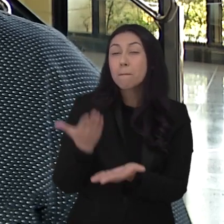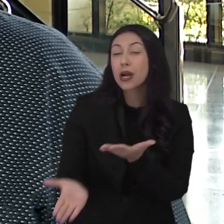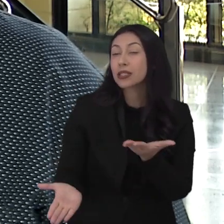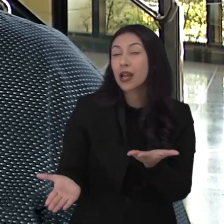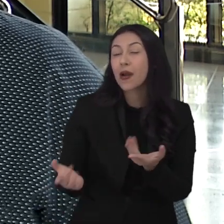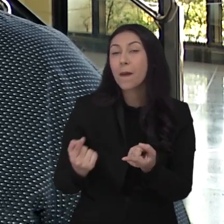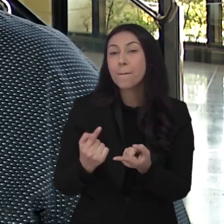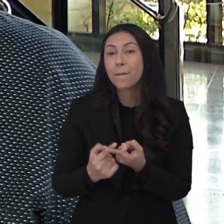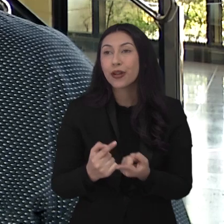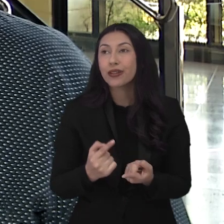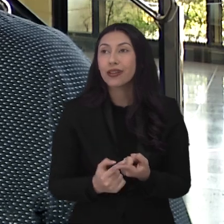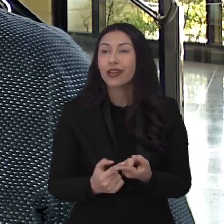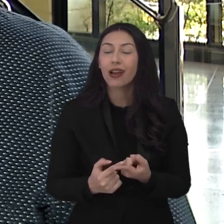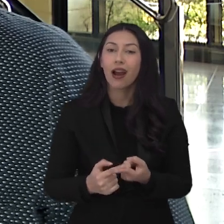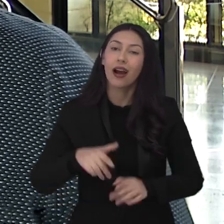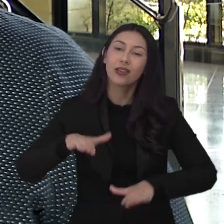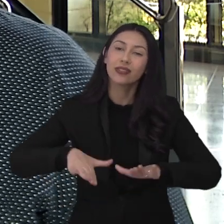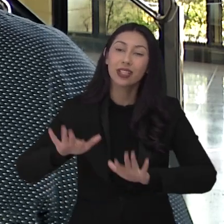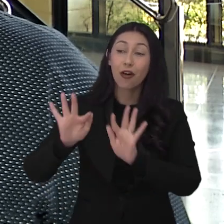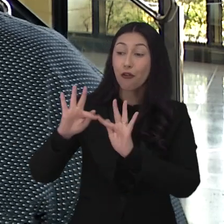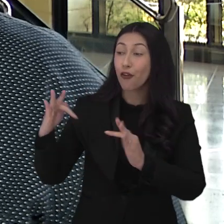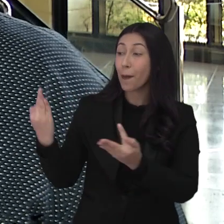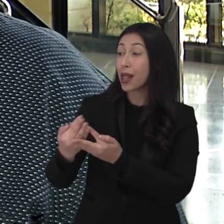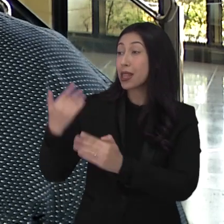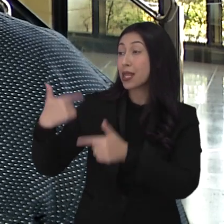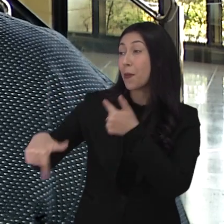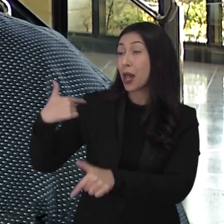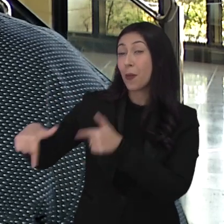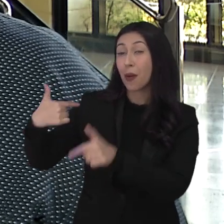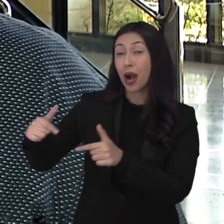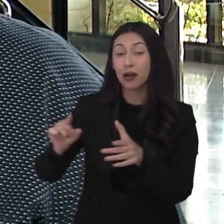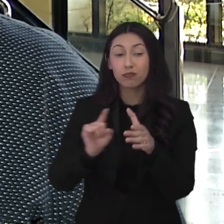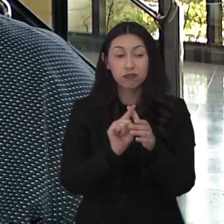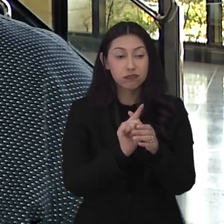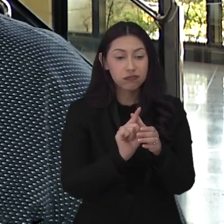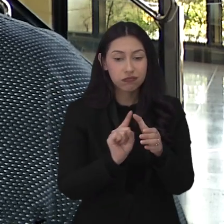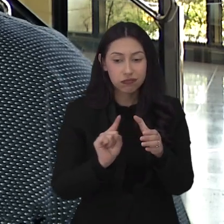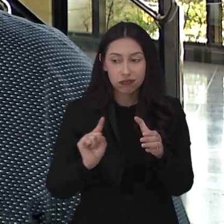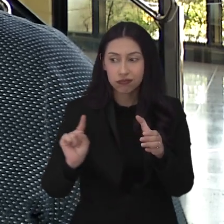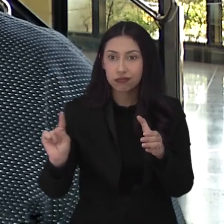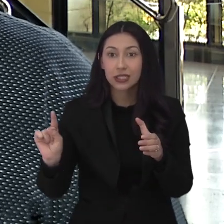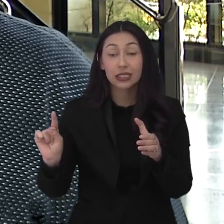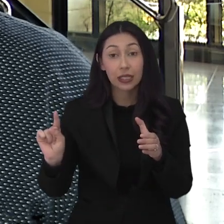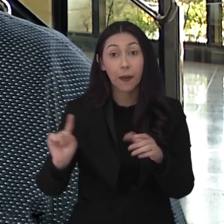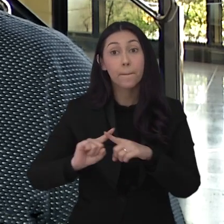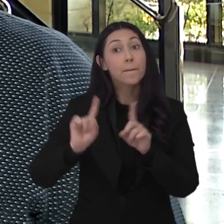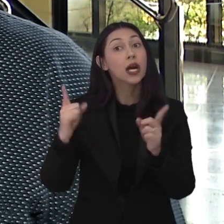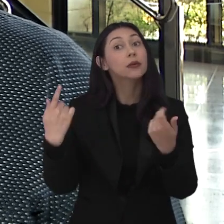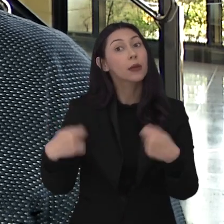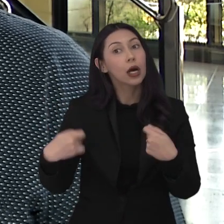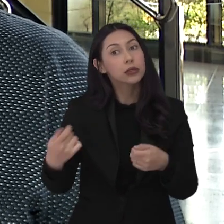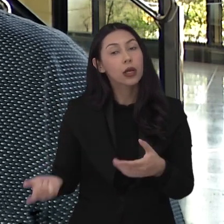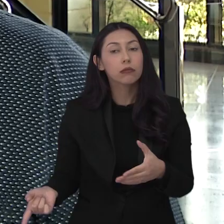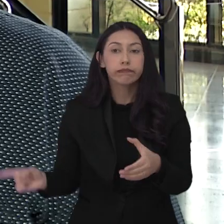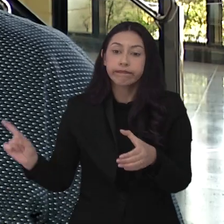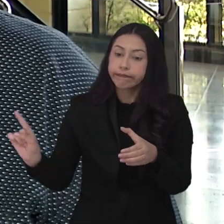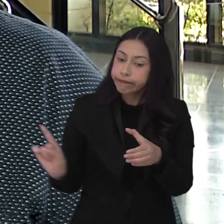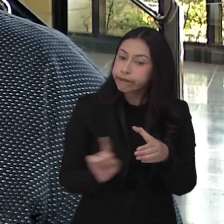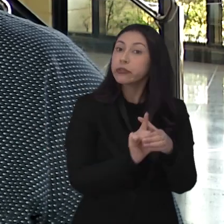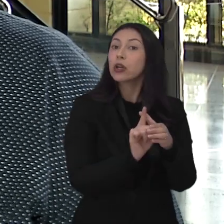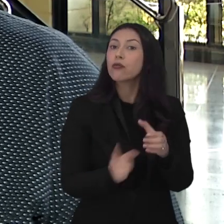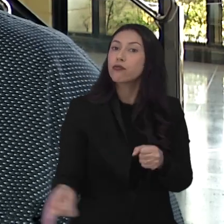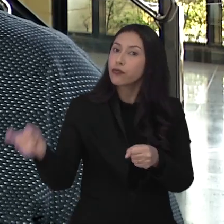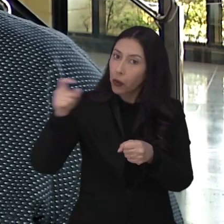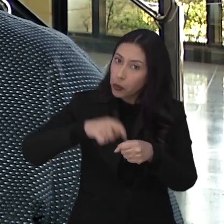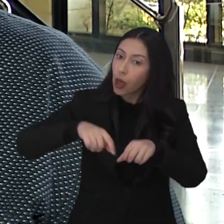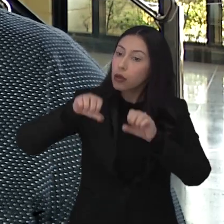papel né com advento da questão da necessidade do trabalho né dessa questão e a gente precisa trabalhar eh eh isso de uma